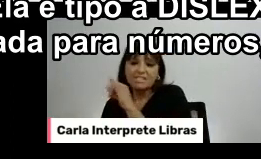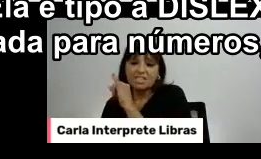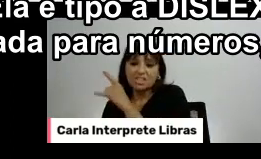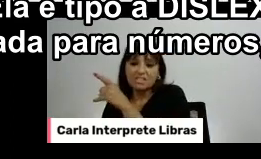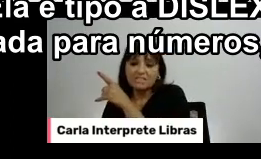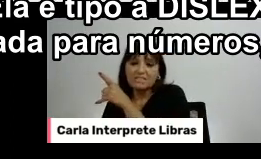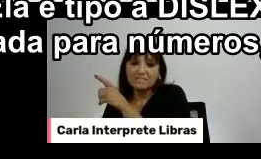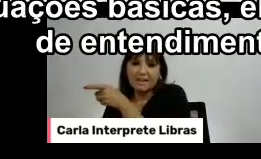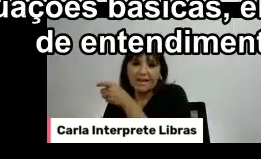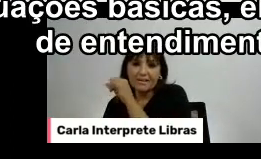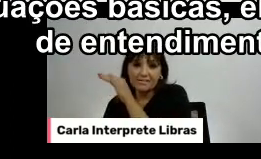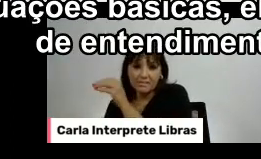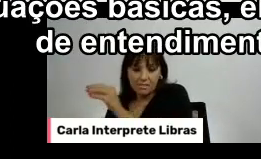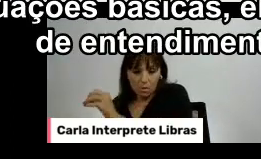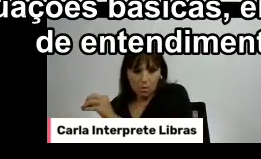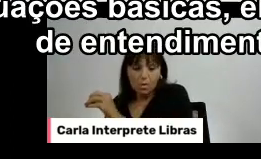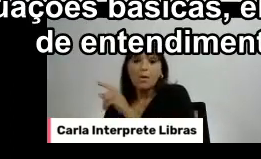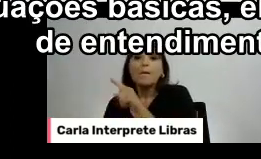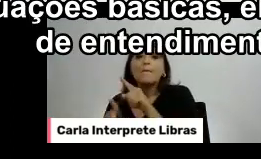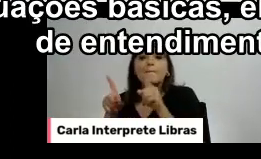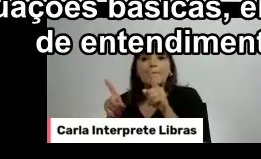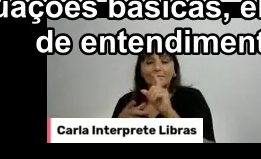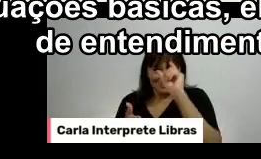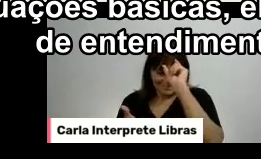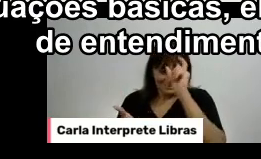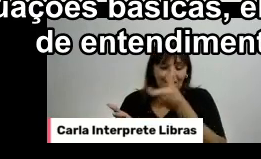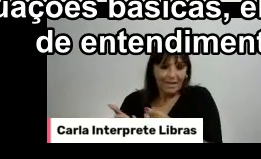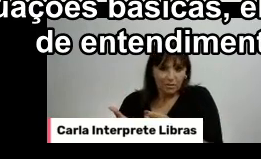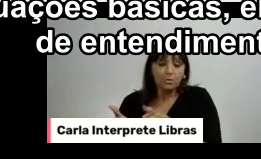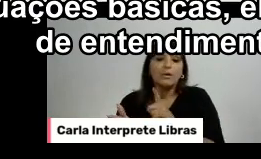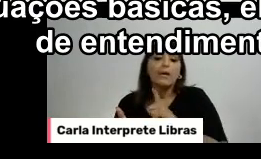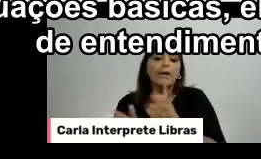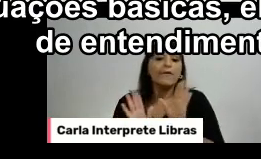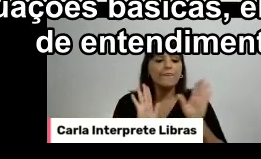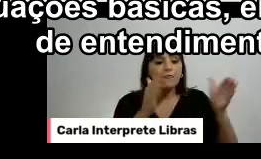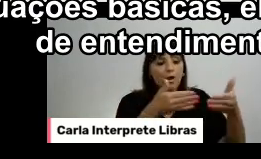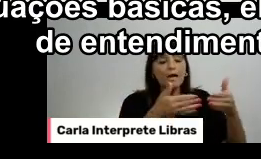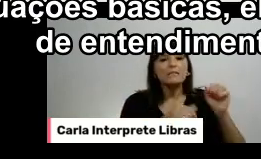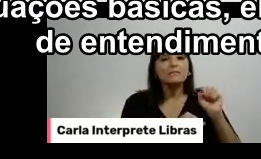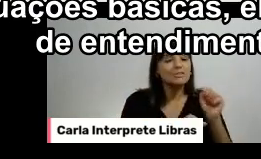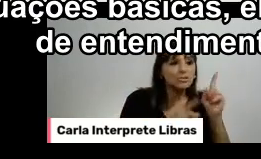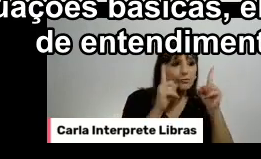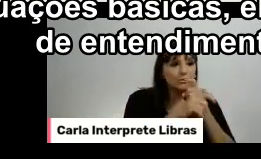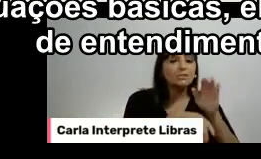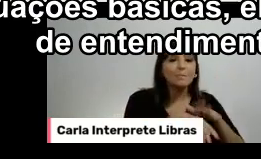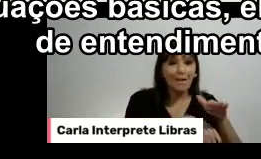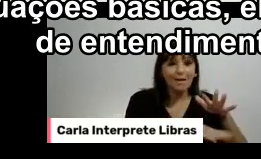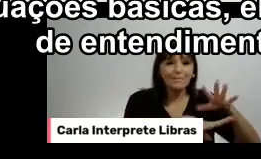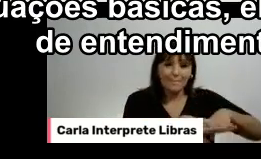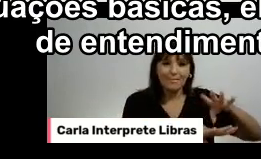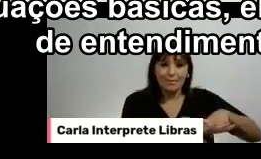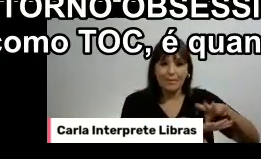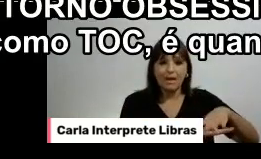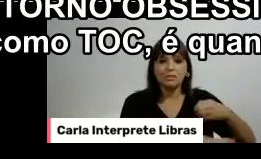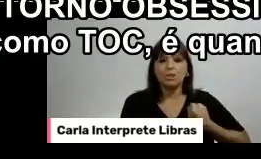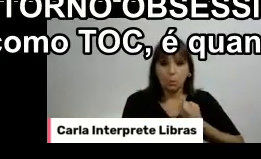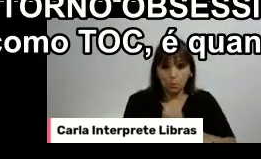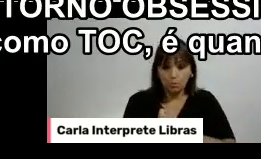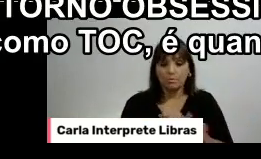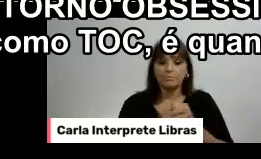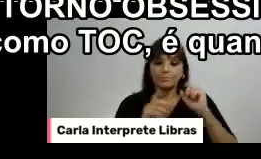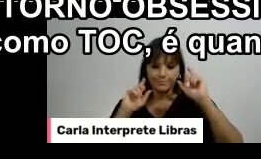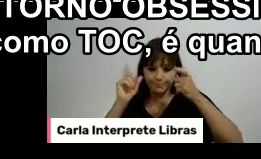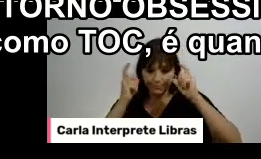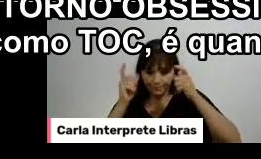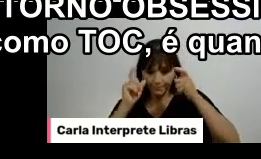não consegue fazer equações básicas, ela tem mais dificuldade de entendimento na matemática. Transtorno